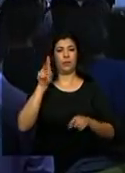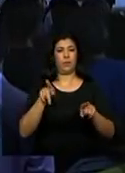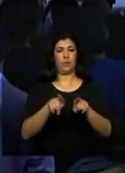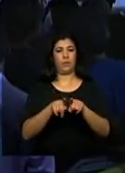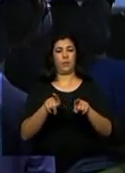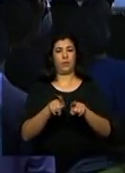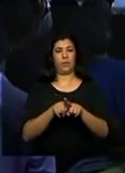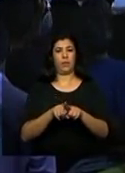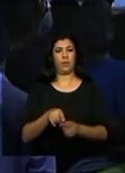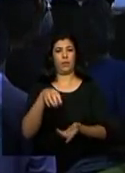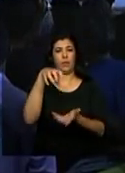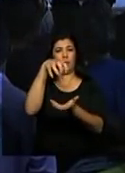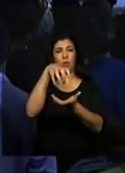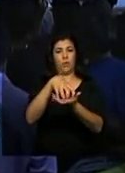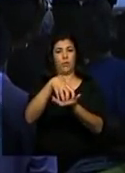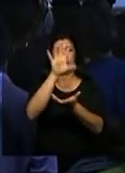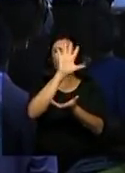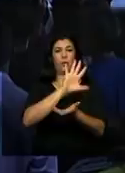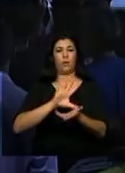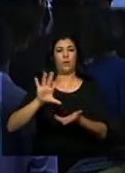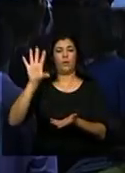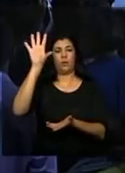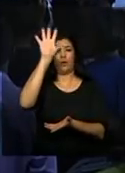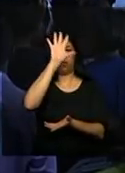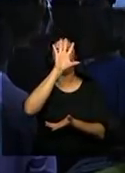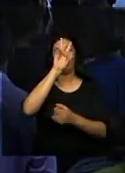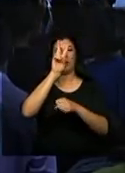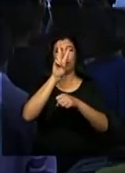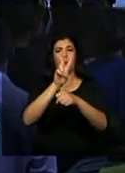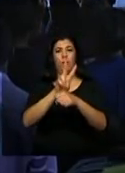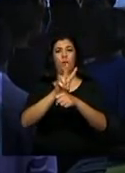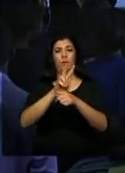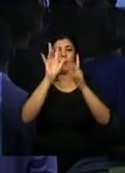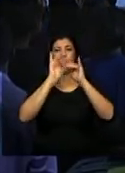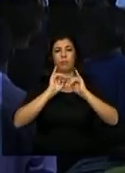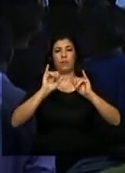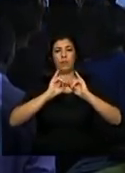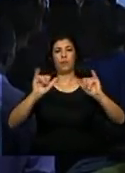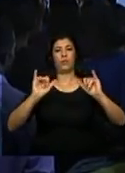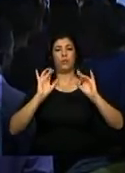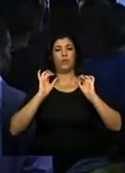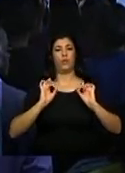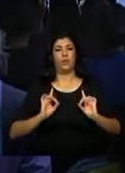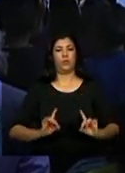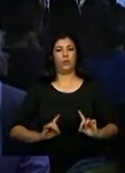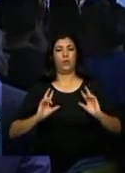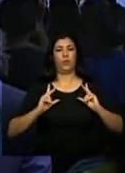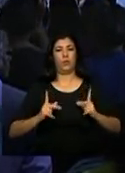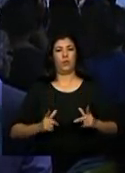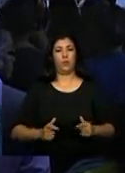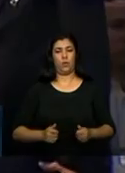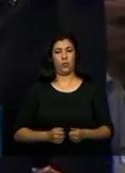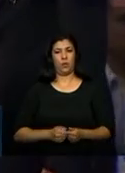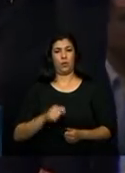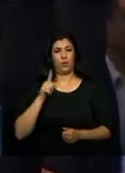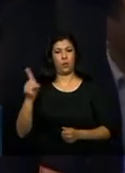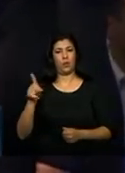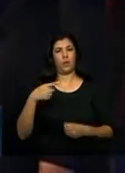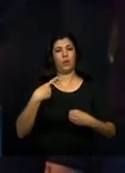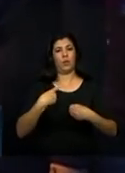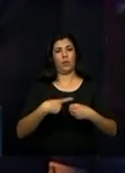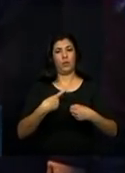Representante do Centro Nacional de Defesa e Promoção dos Direitos Humanos da Arquidiocese de Fortaleza.